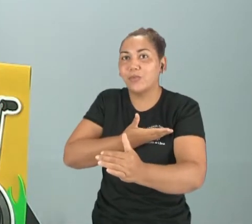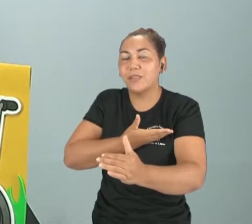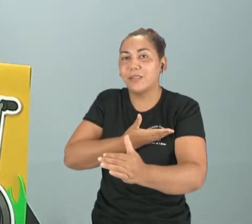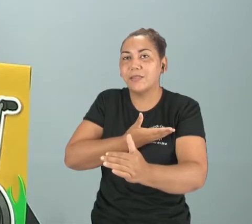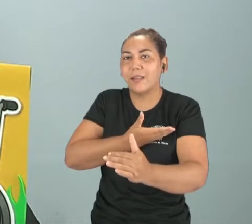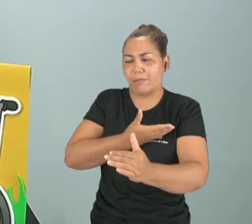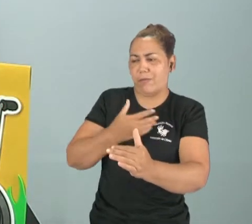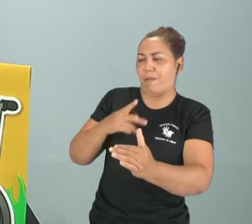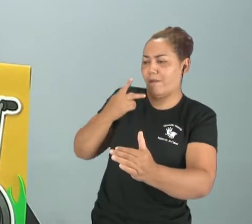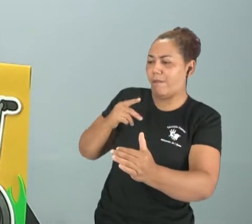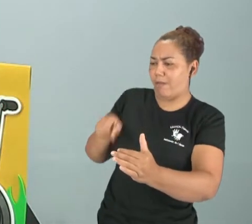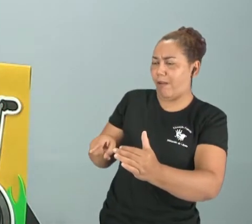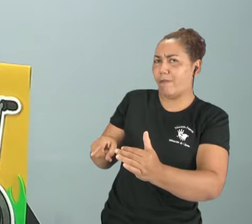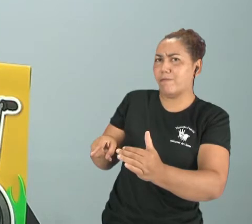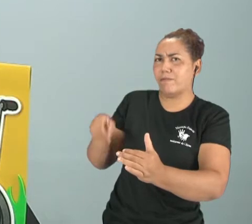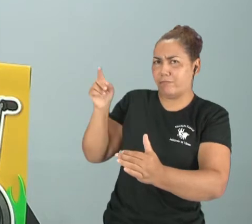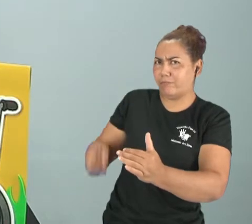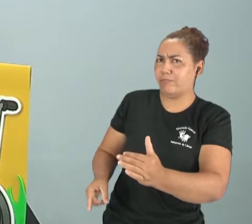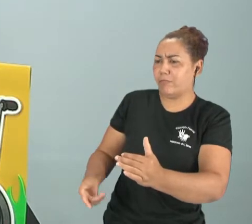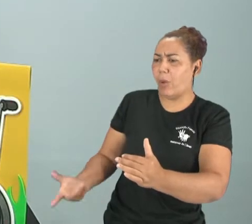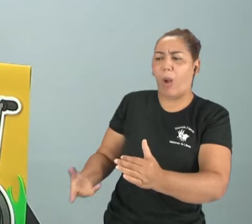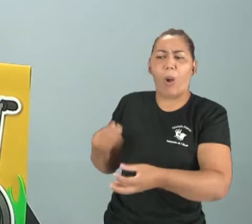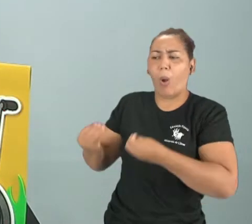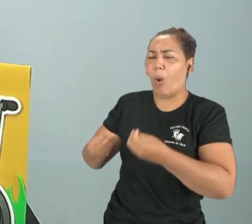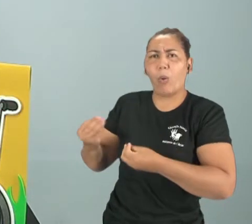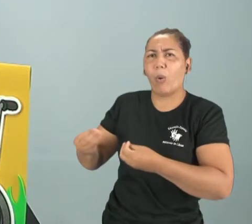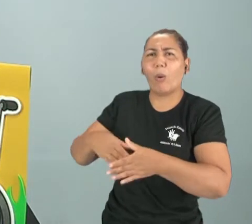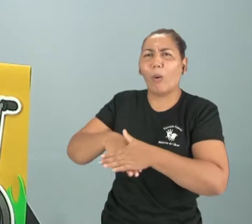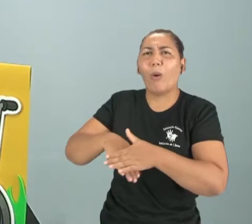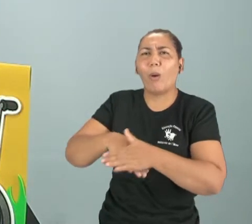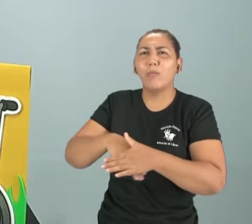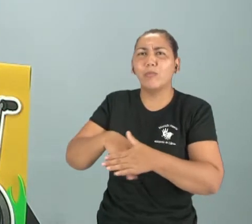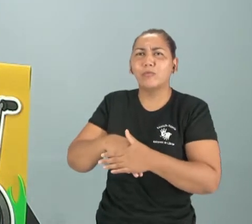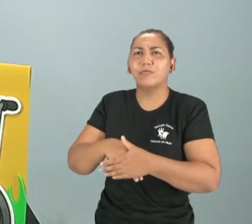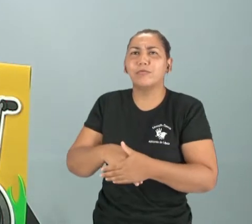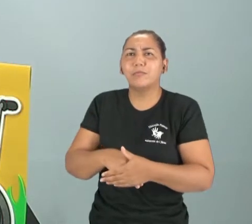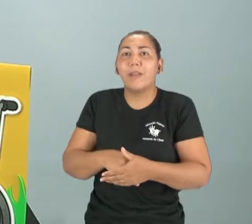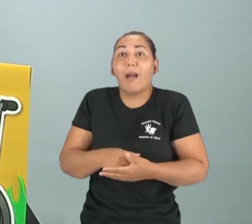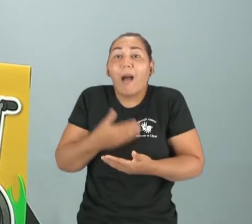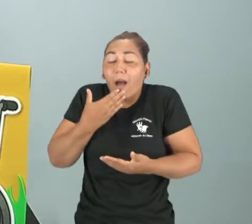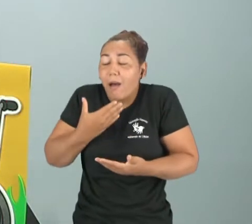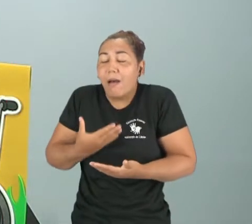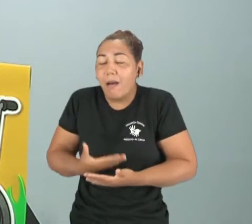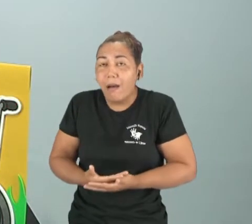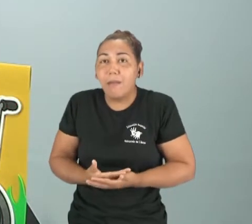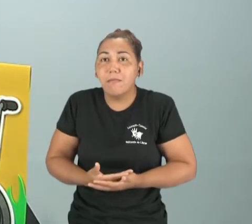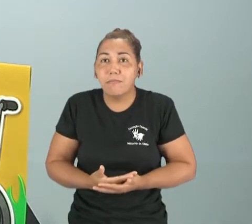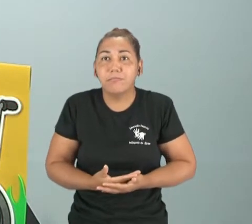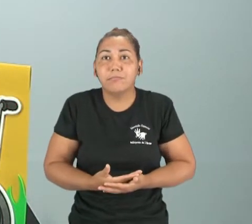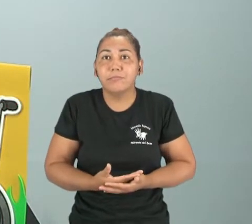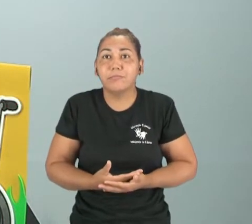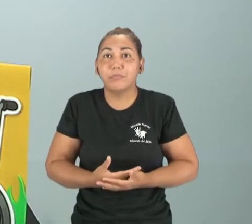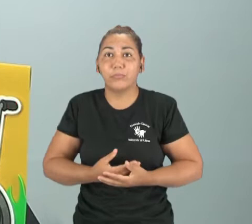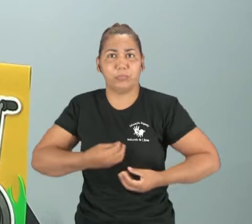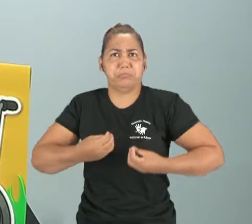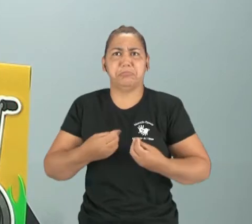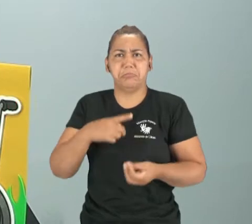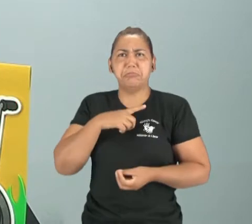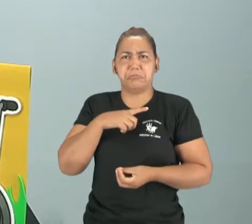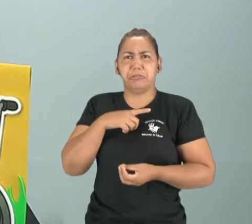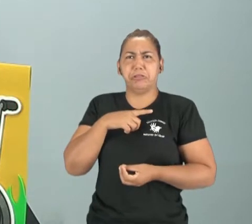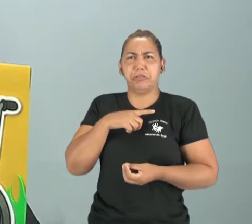mas você como é que você jogava futebol? Você tinha dinheiro? Você tinha condições de ter uma